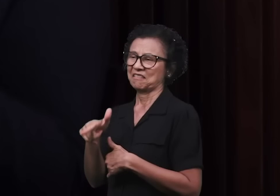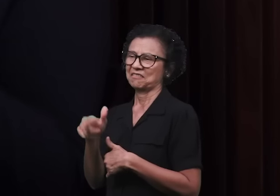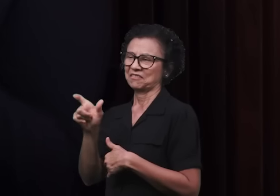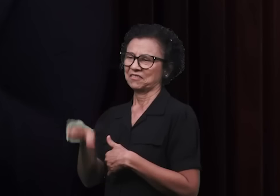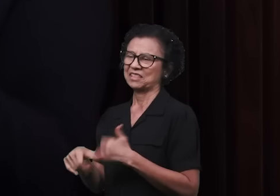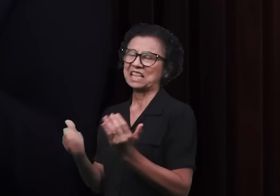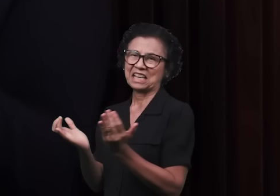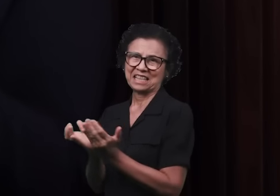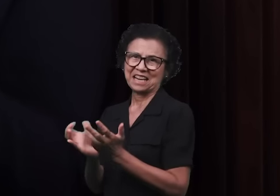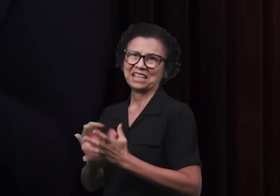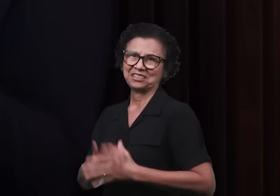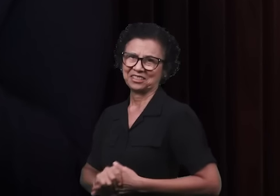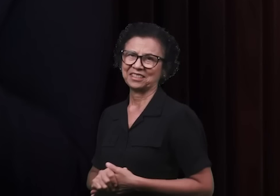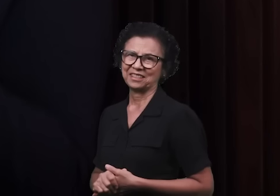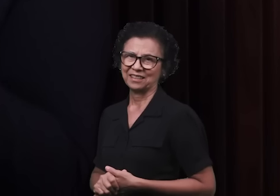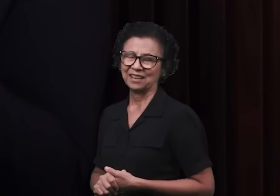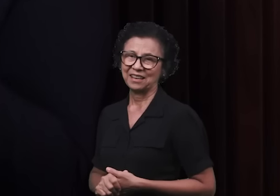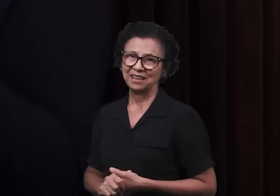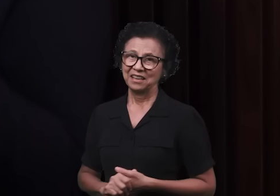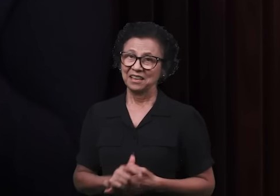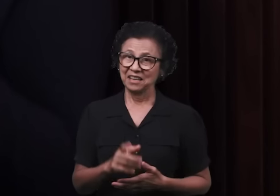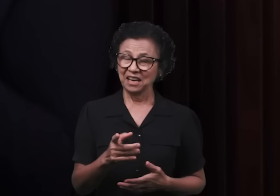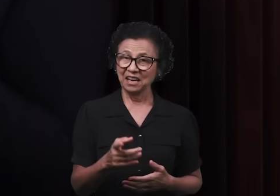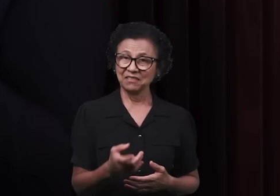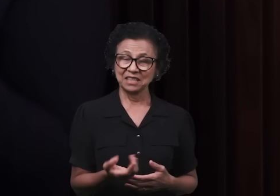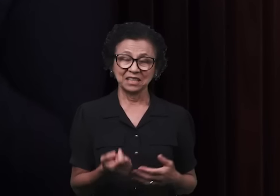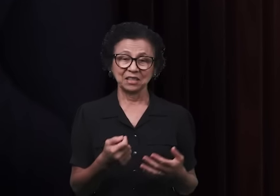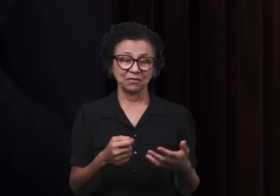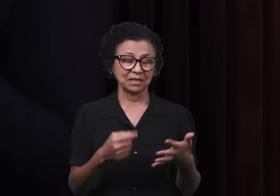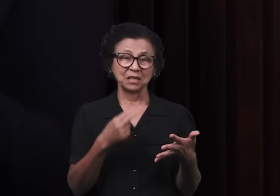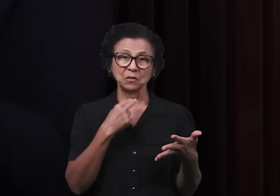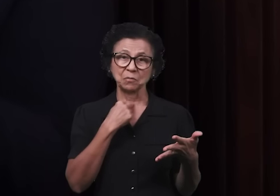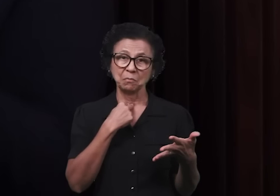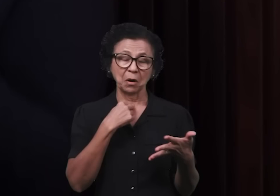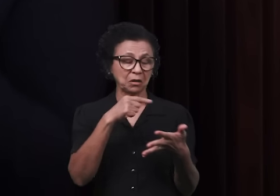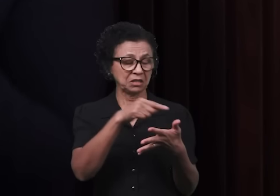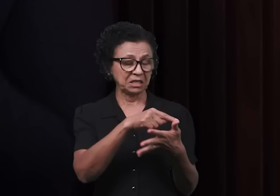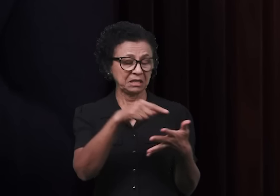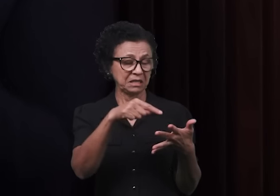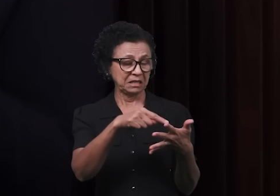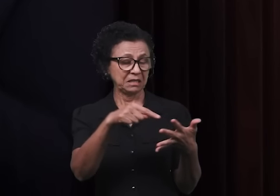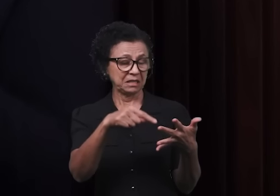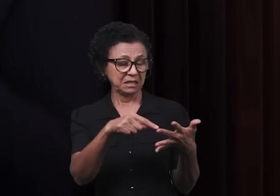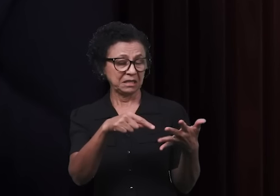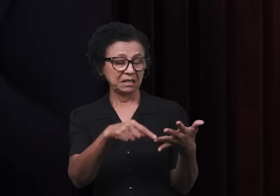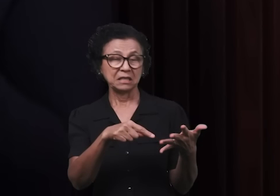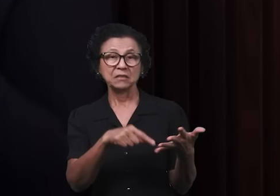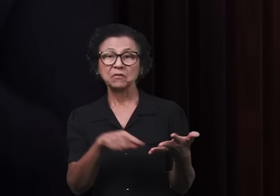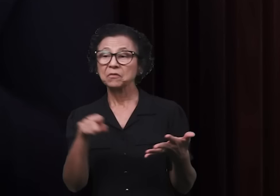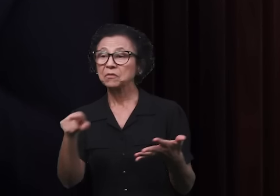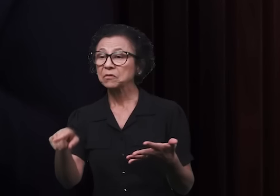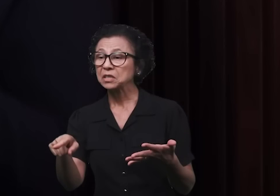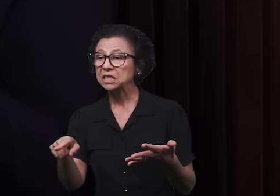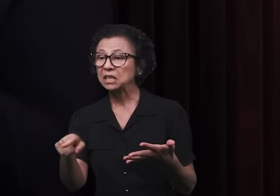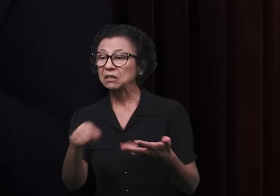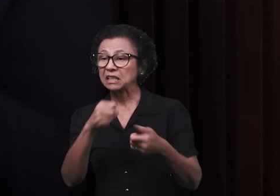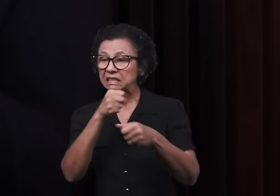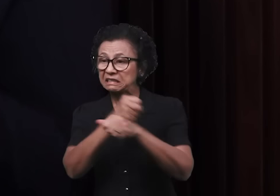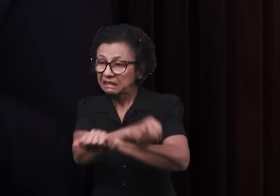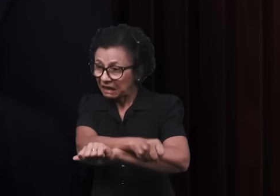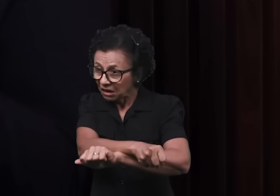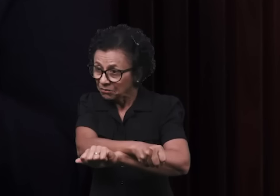né? Agora você é crente, então quer dizer que você agora não vai poder mais isso, não vai fazer mais aquilo, você perdeu a sua